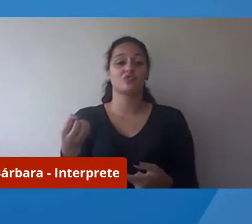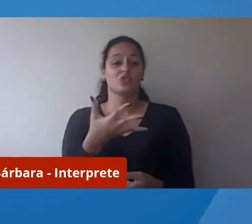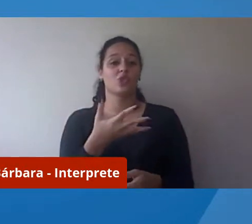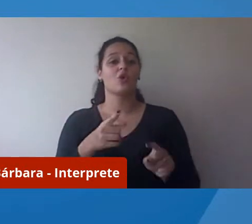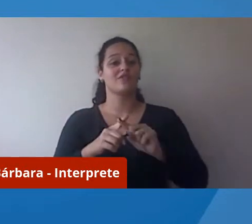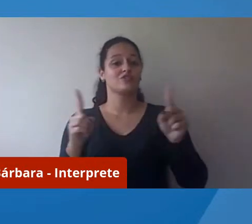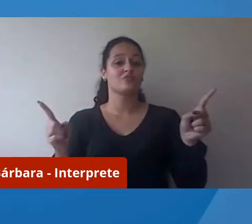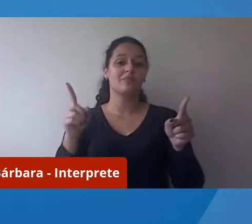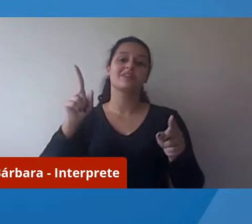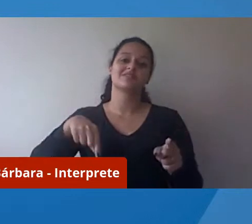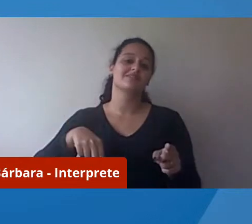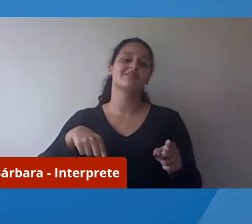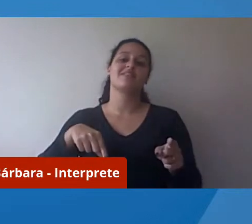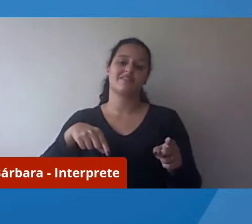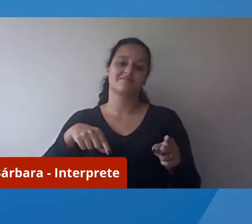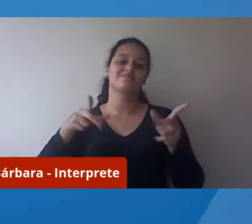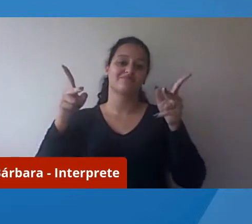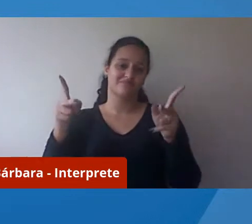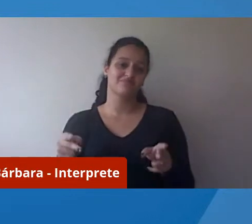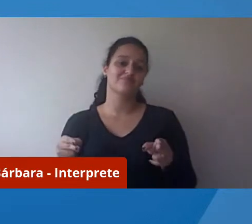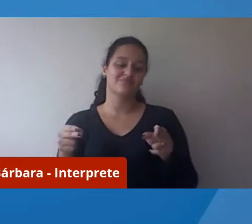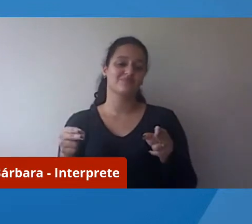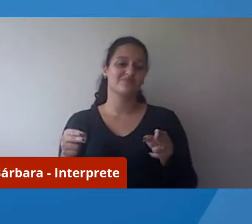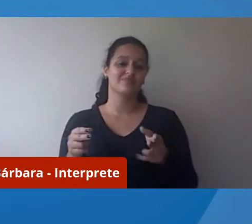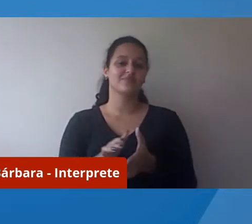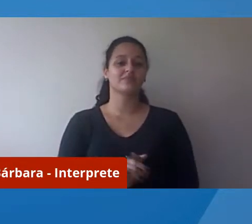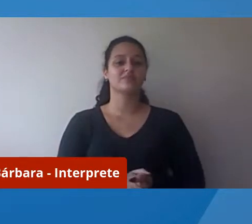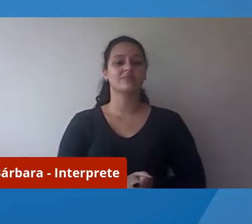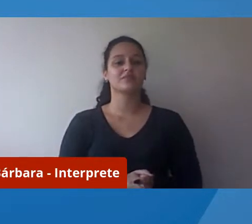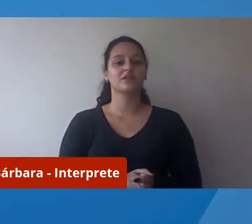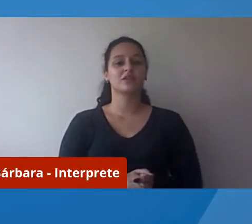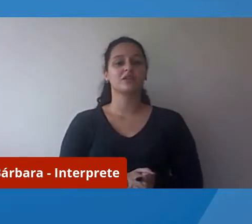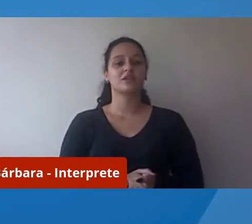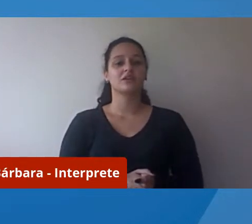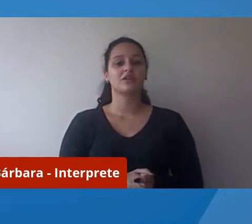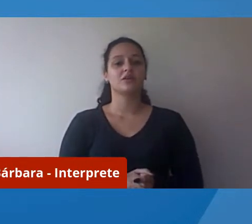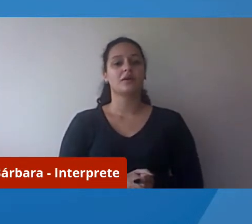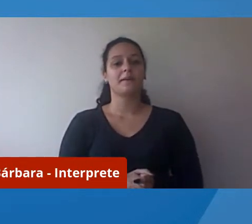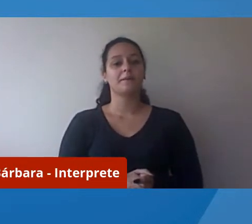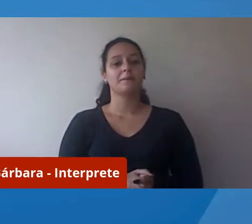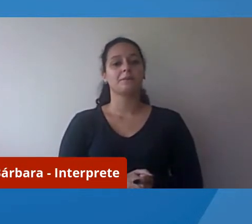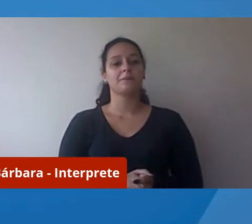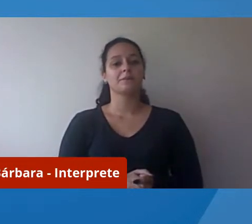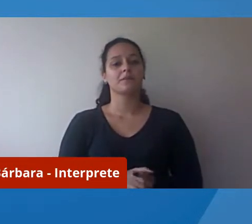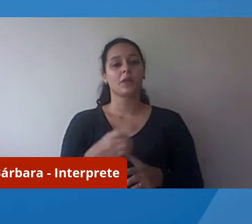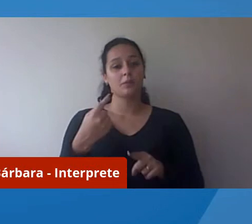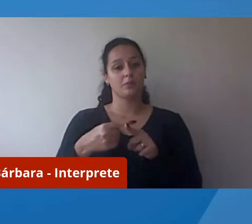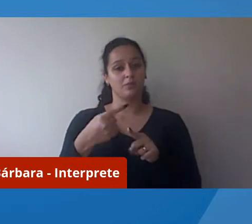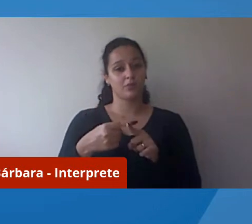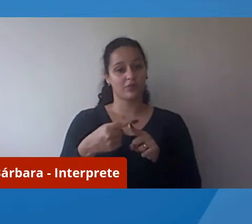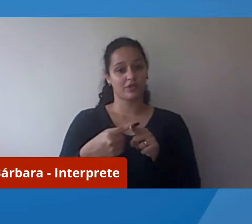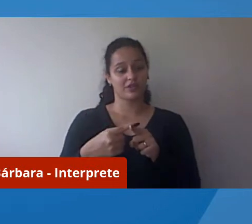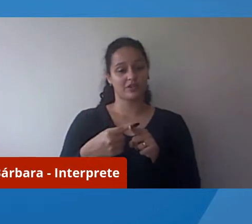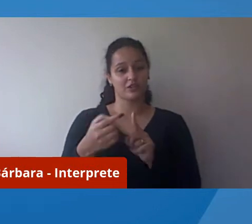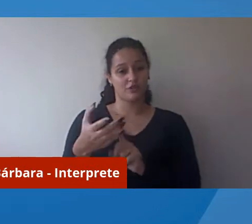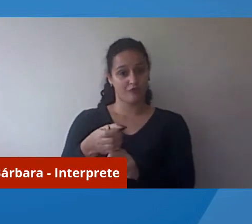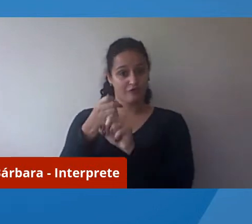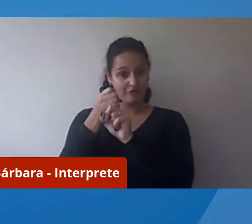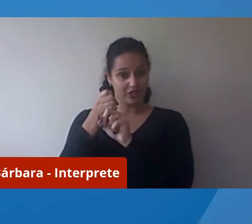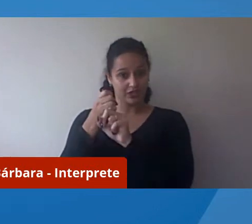caso brasileiro é muito evidente, mas não é só. Né? Isso é uma diferença. Porque o velho fascismo dos anos 30